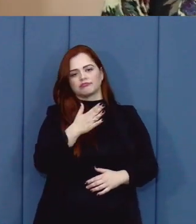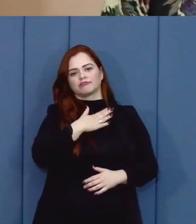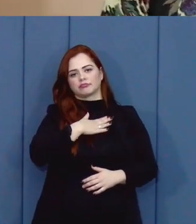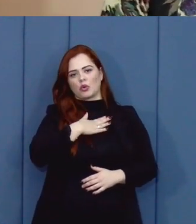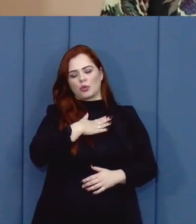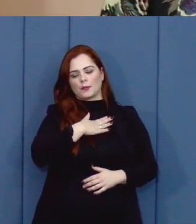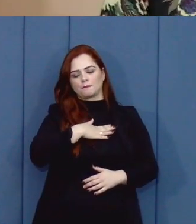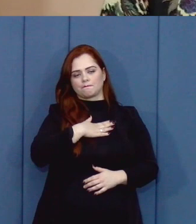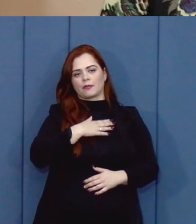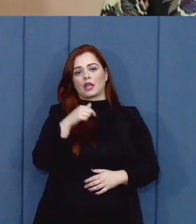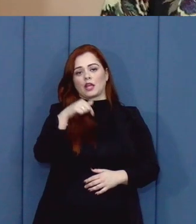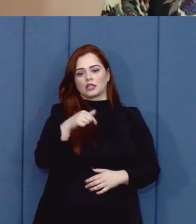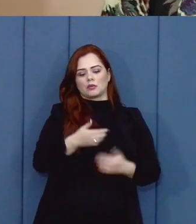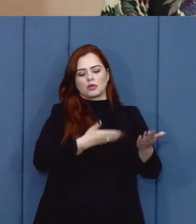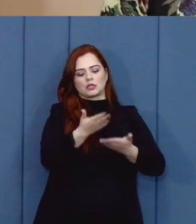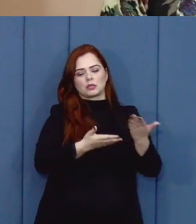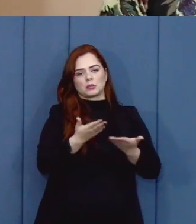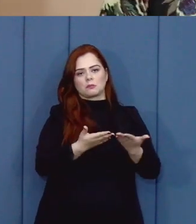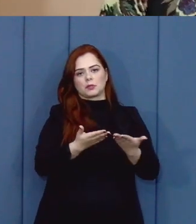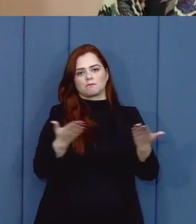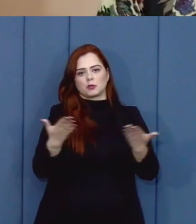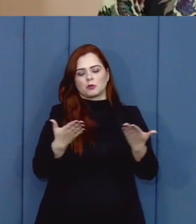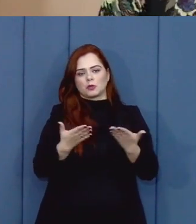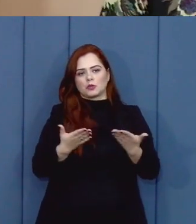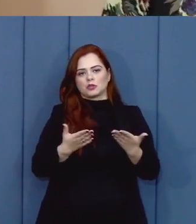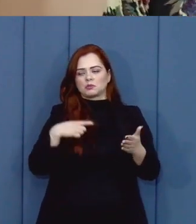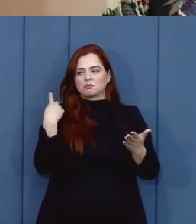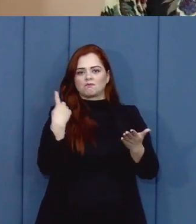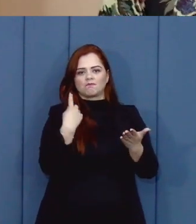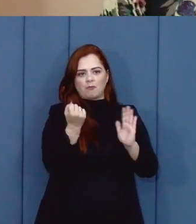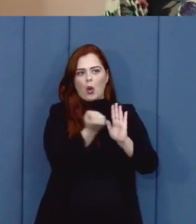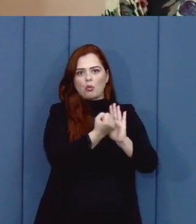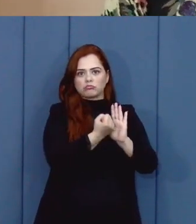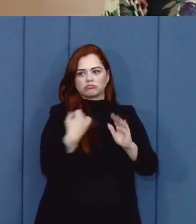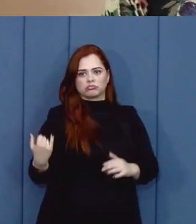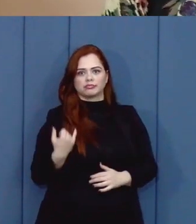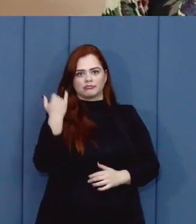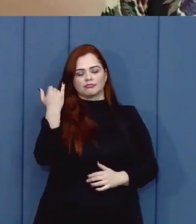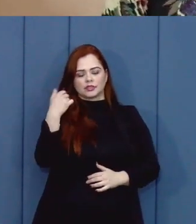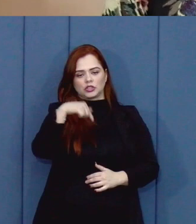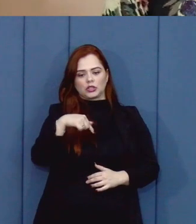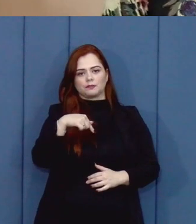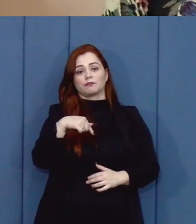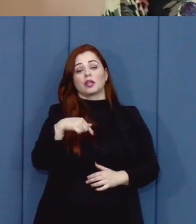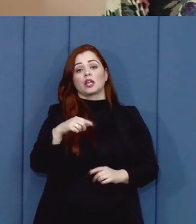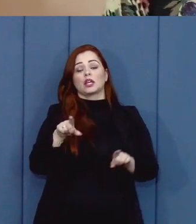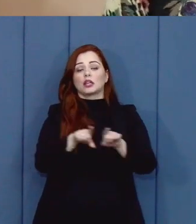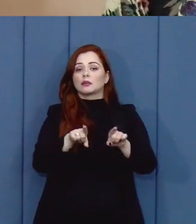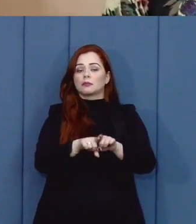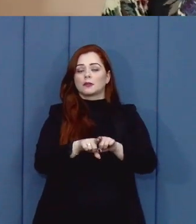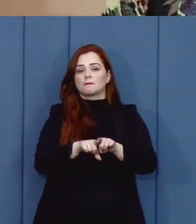poder participar desse momento, eu diria, marcante para a organização. Ademais,